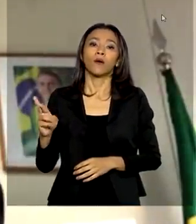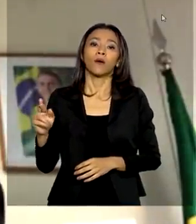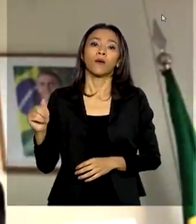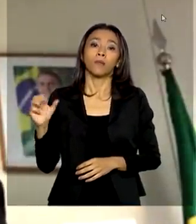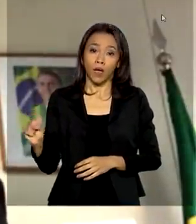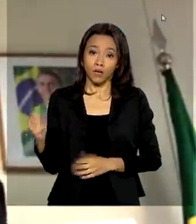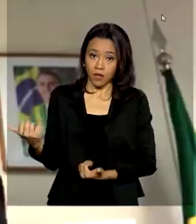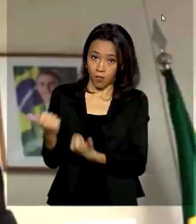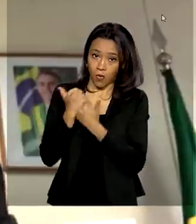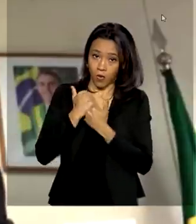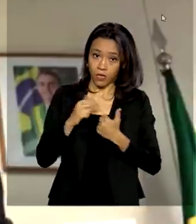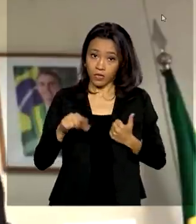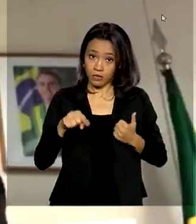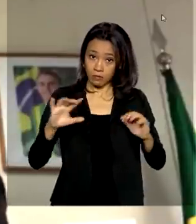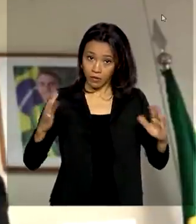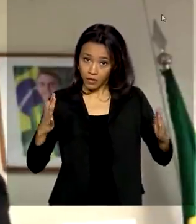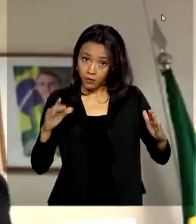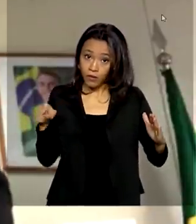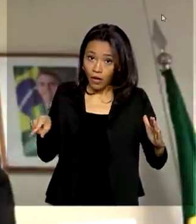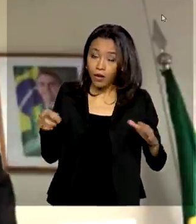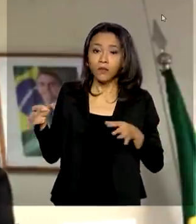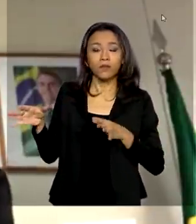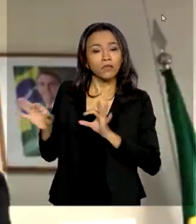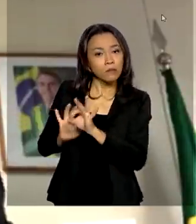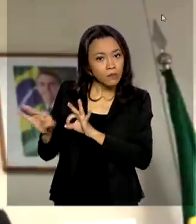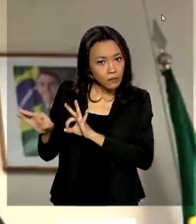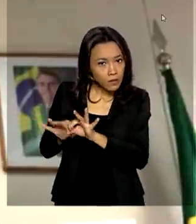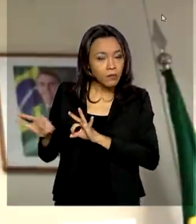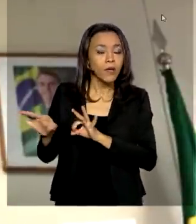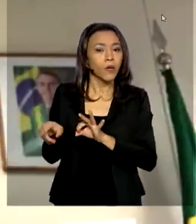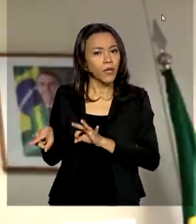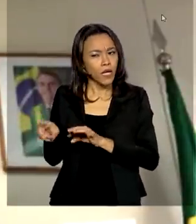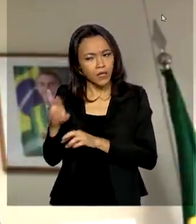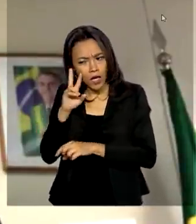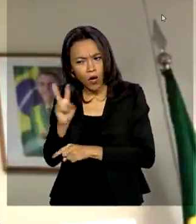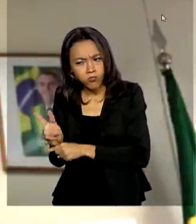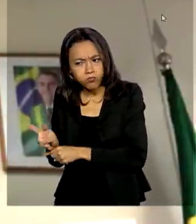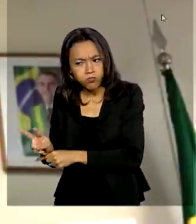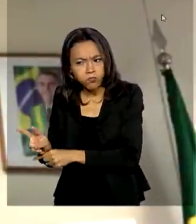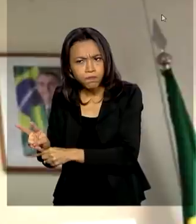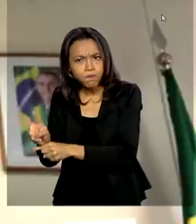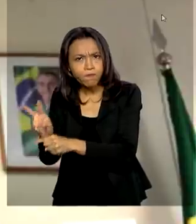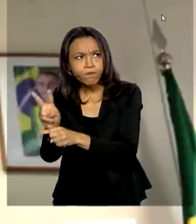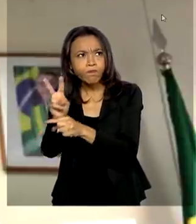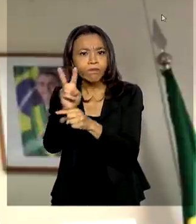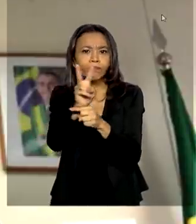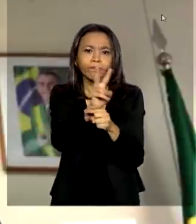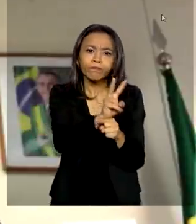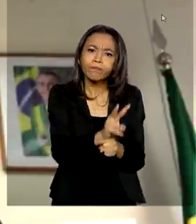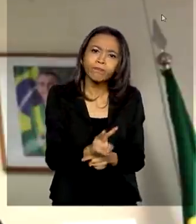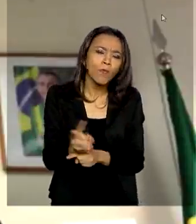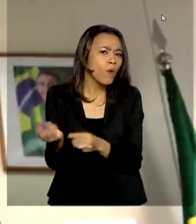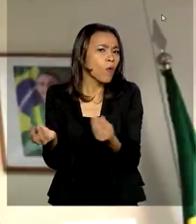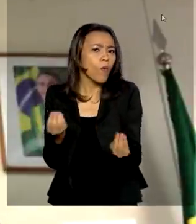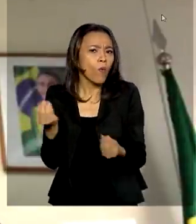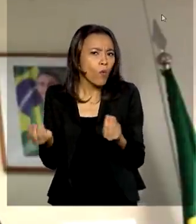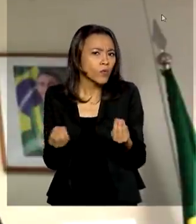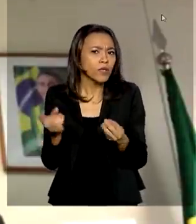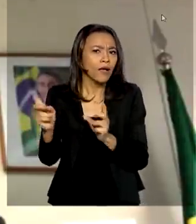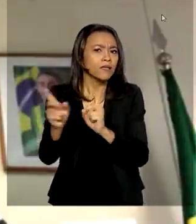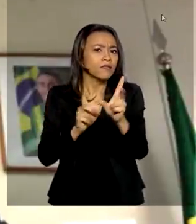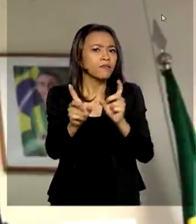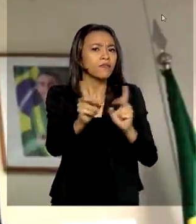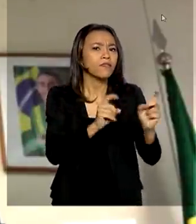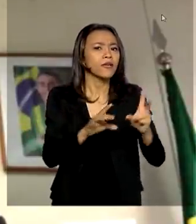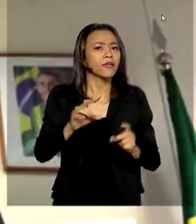se preparou e vem também monitorando o mercado para que tenhamos